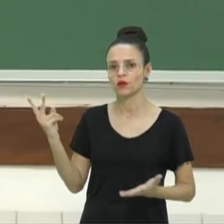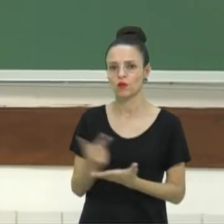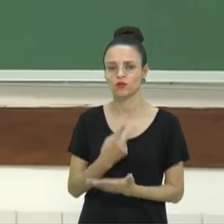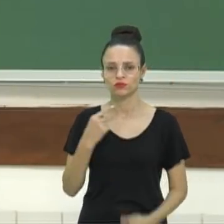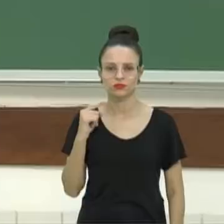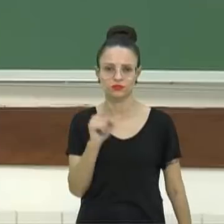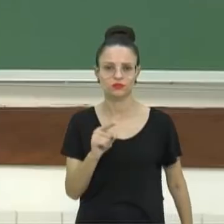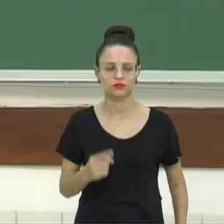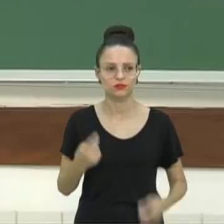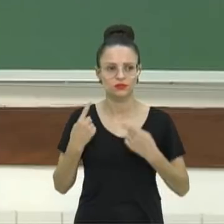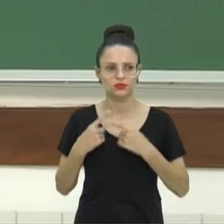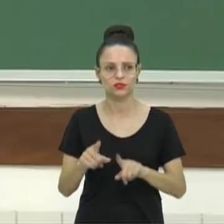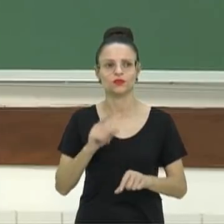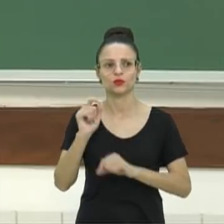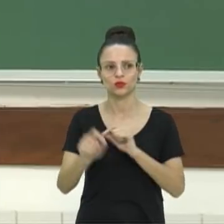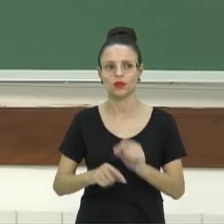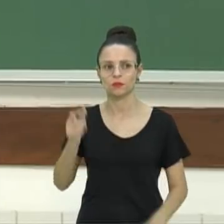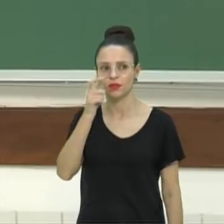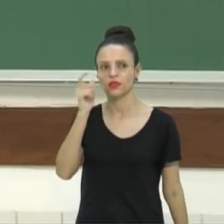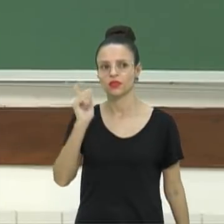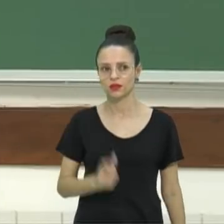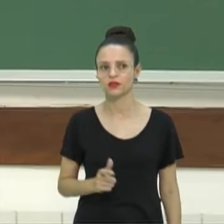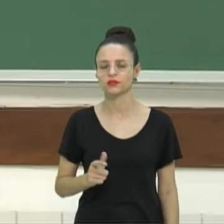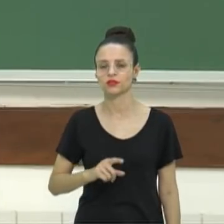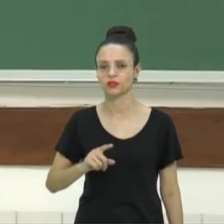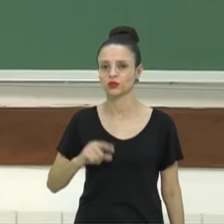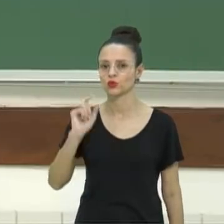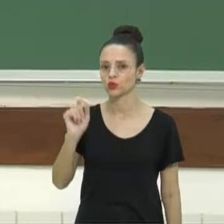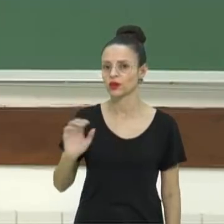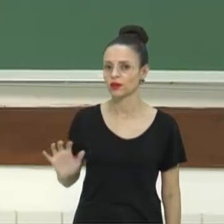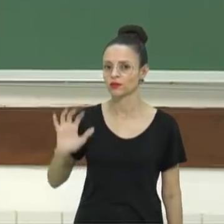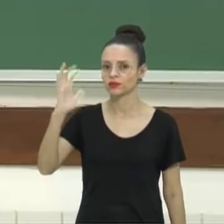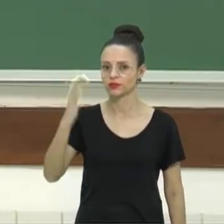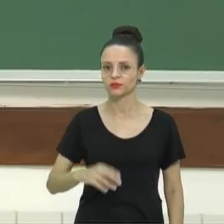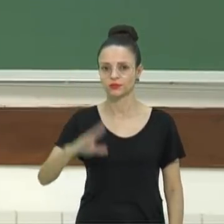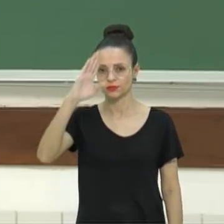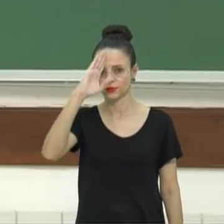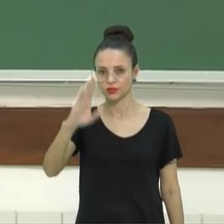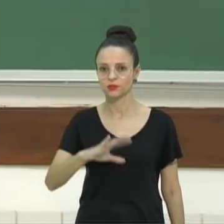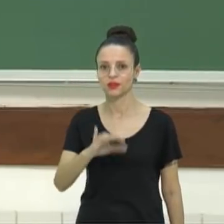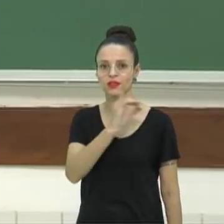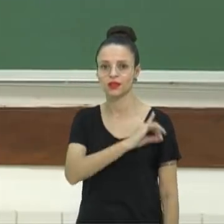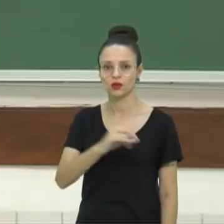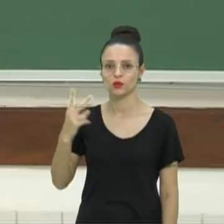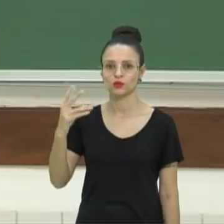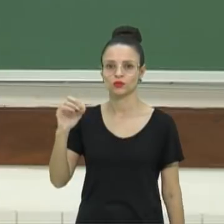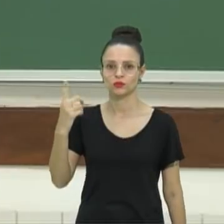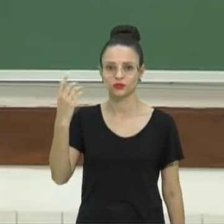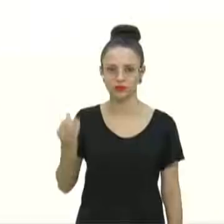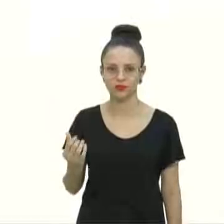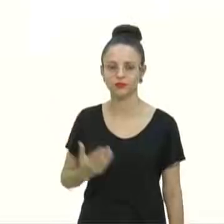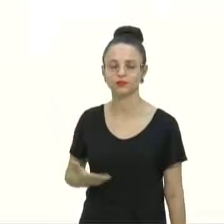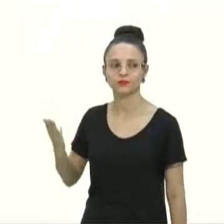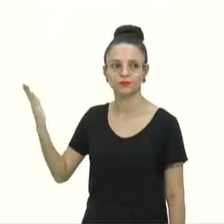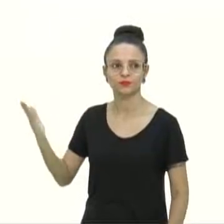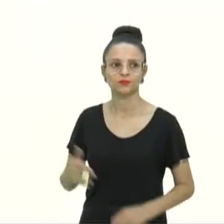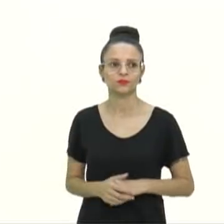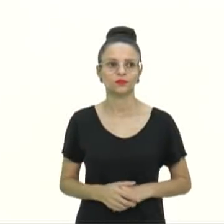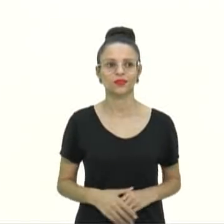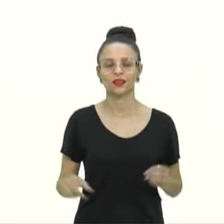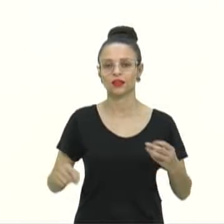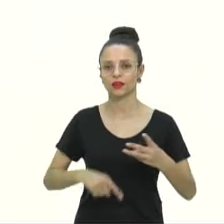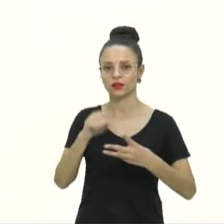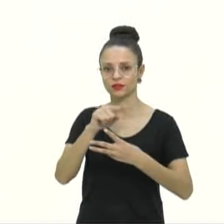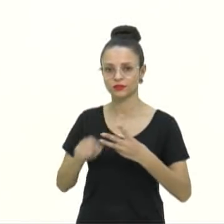desafio dentro do wrestling? Então, é bastante interessante o que ocorreu, principalmente ali na Rio 2016. Então, temos o quê? Então, são 3